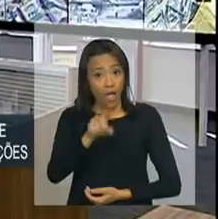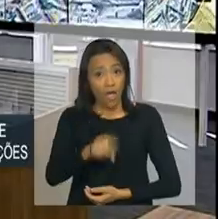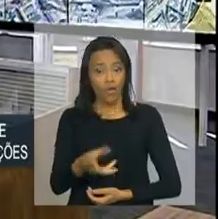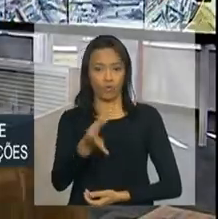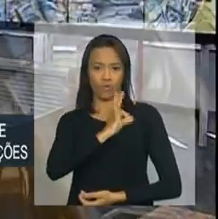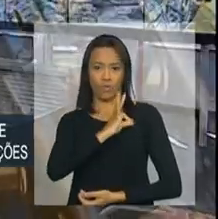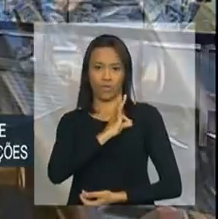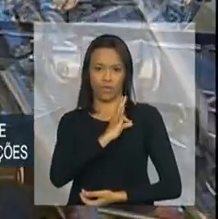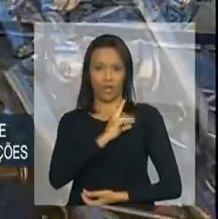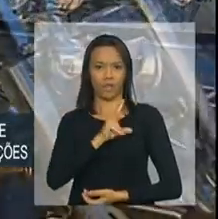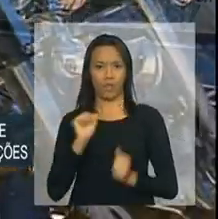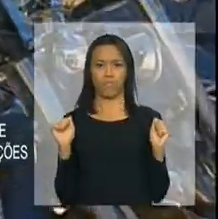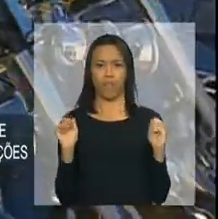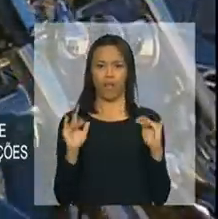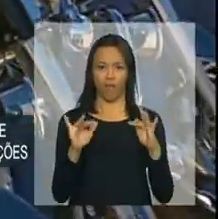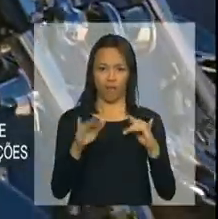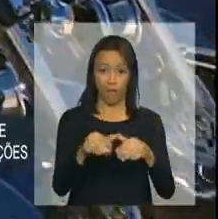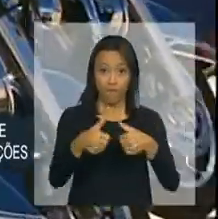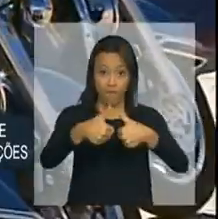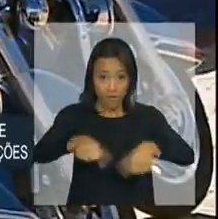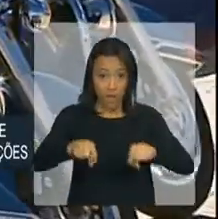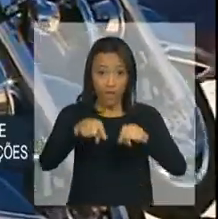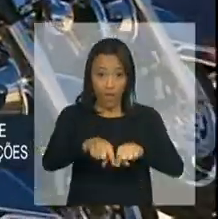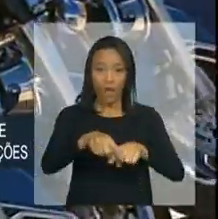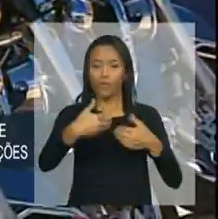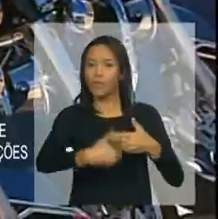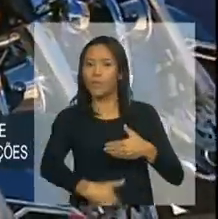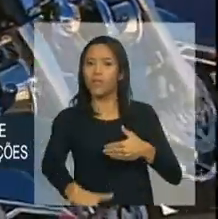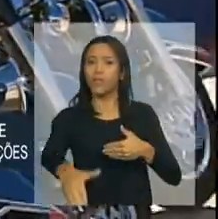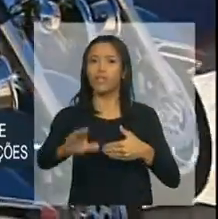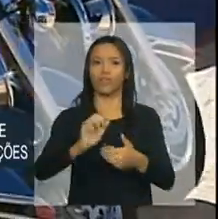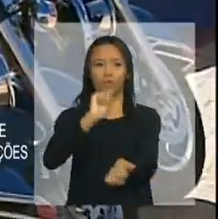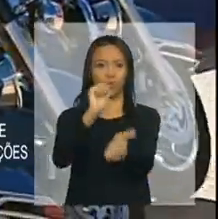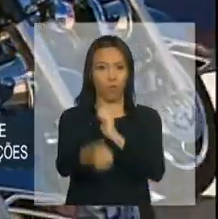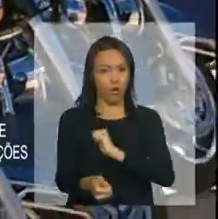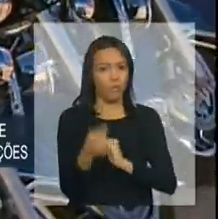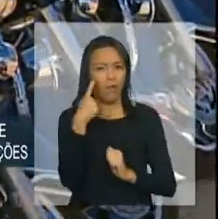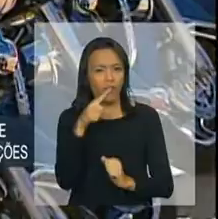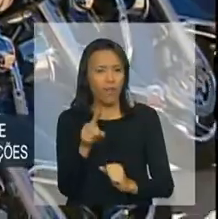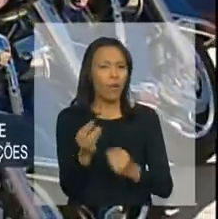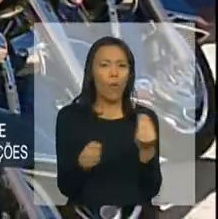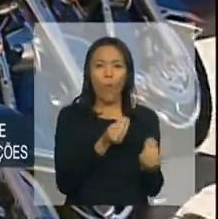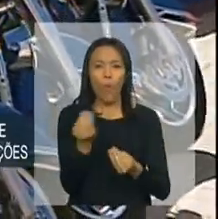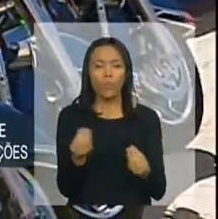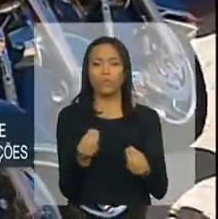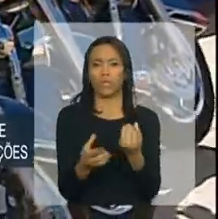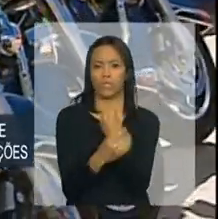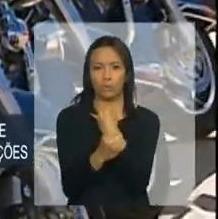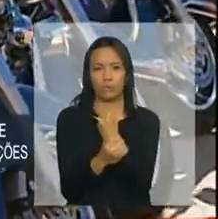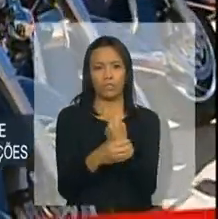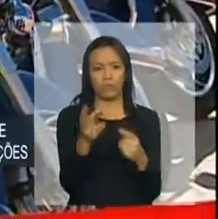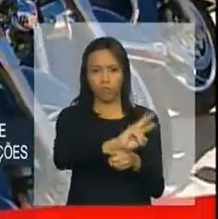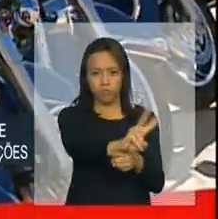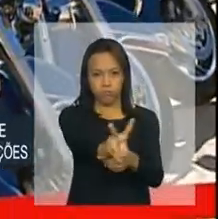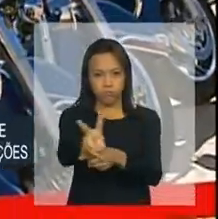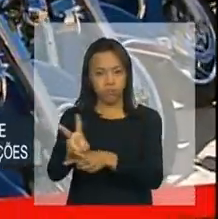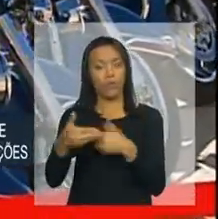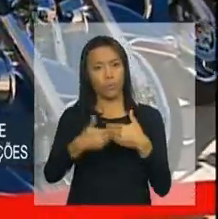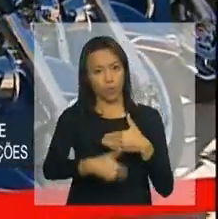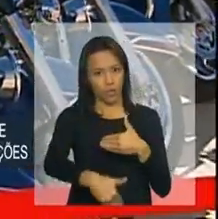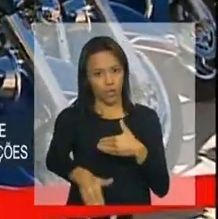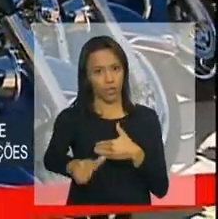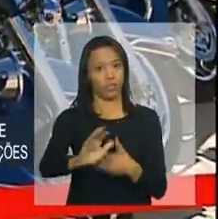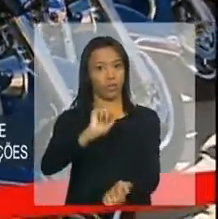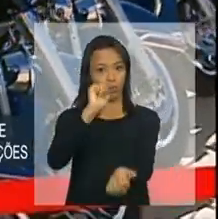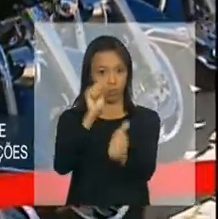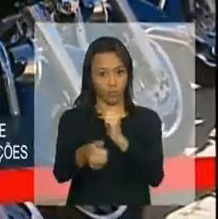policiais vão se concentrar durante os jogos para fazer o controle da segurança durante o jogo da Copa